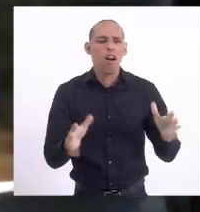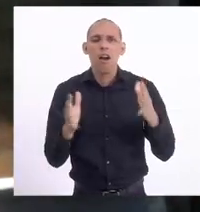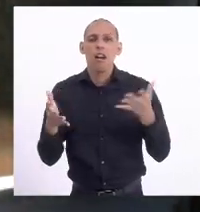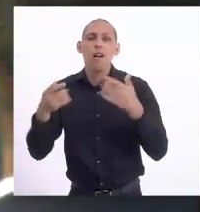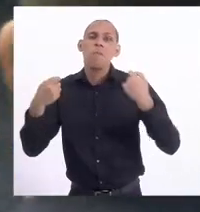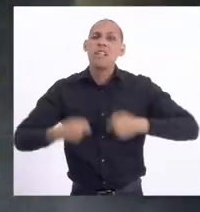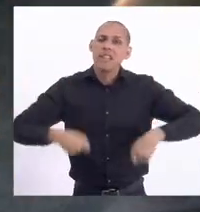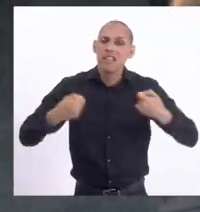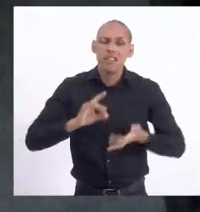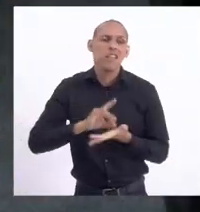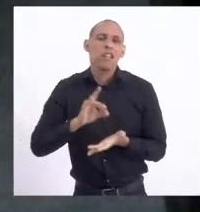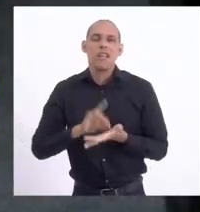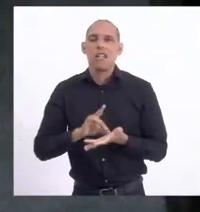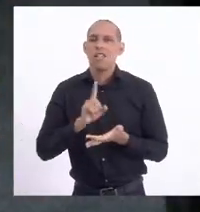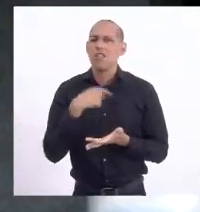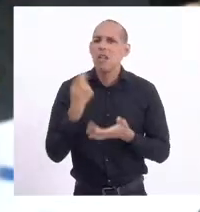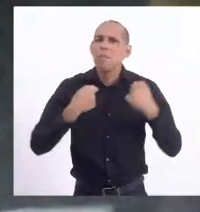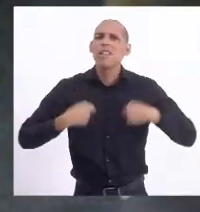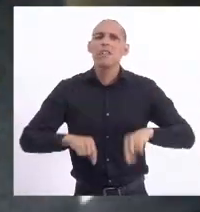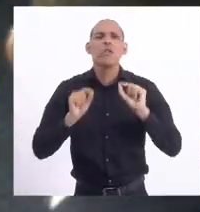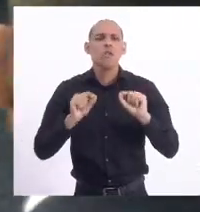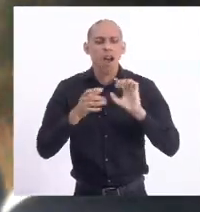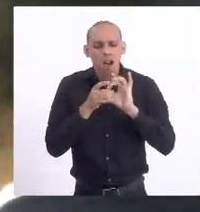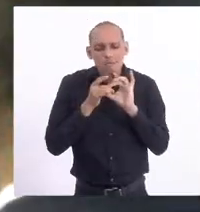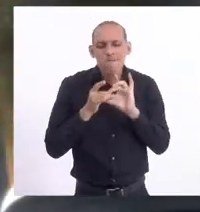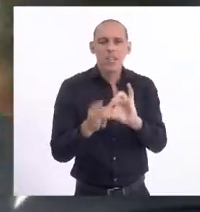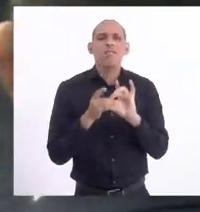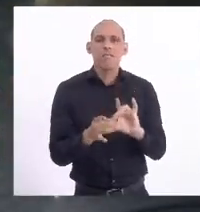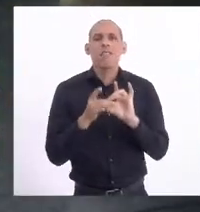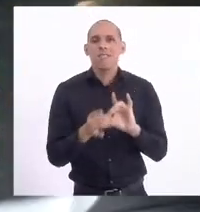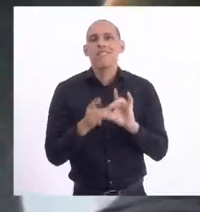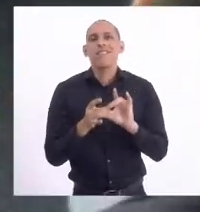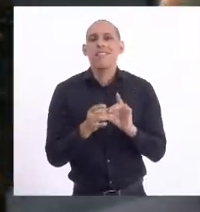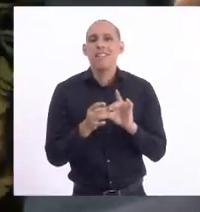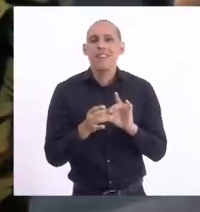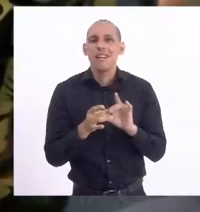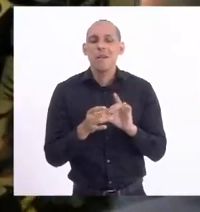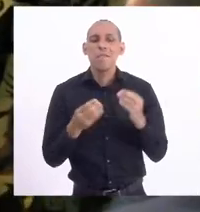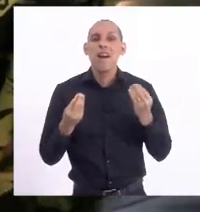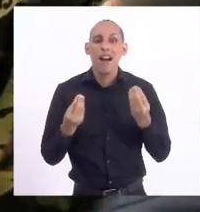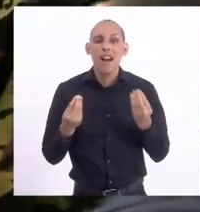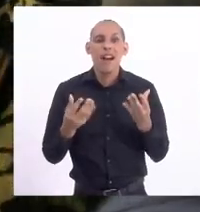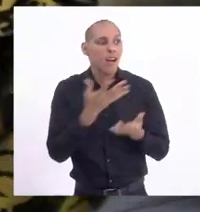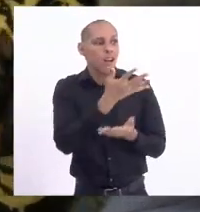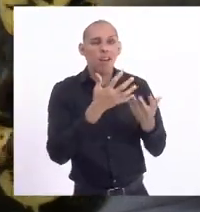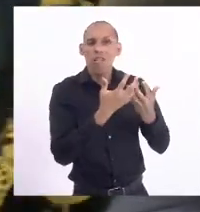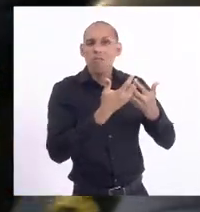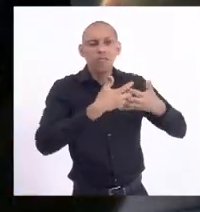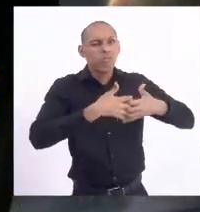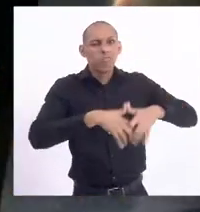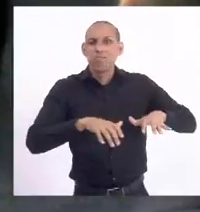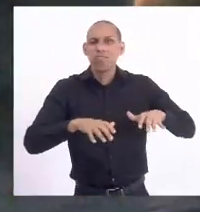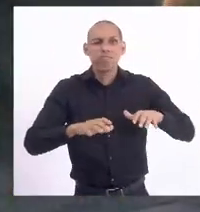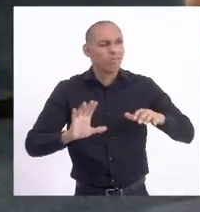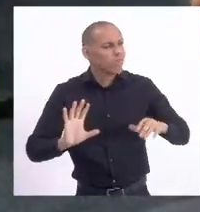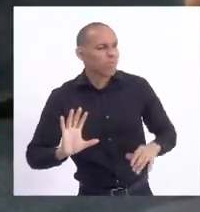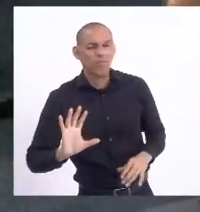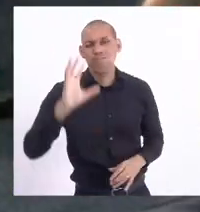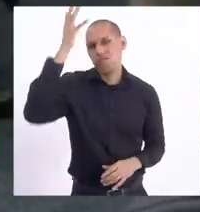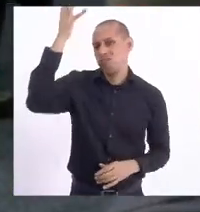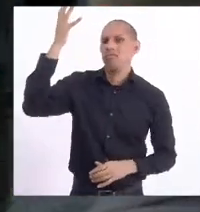necessário, e todos nós precisamos aqui nos unir, dar as mãos, porque Petrópolis realmente está tal caos, tá?